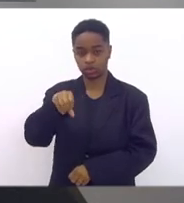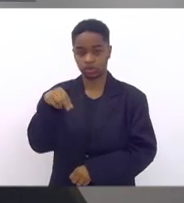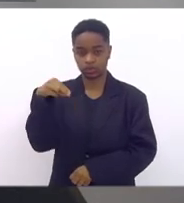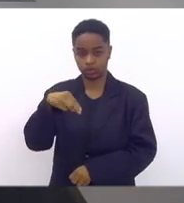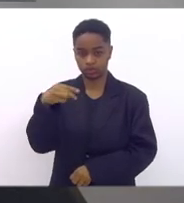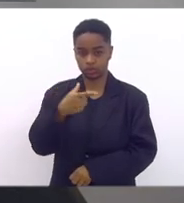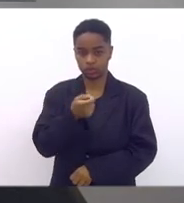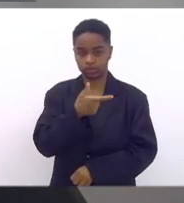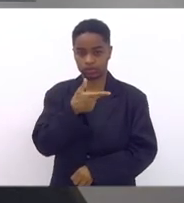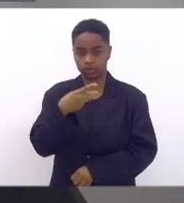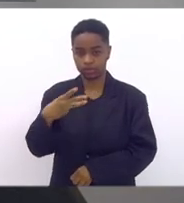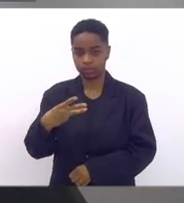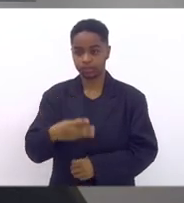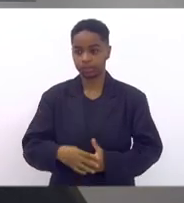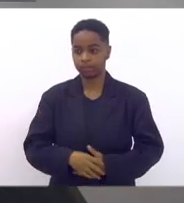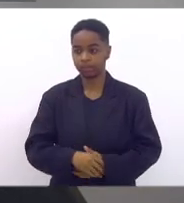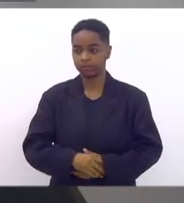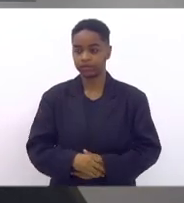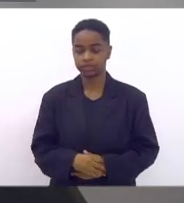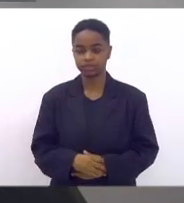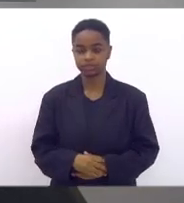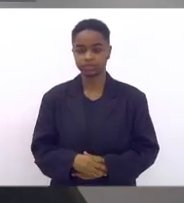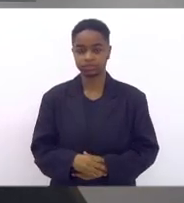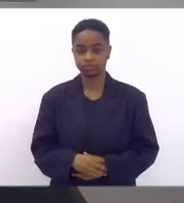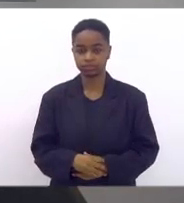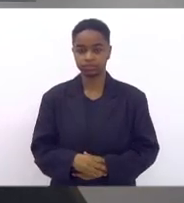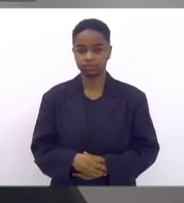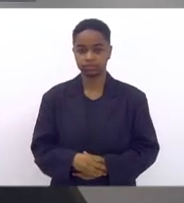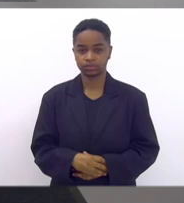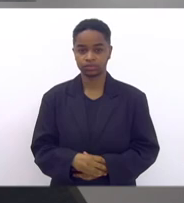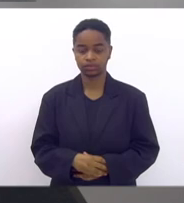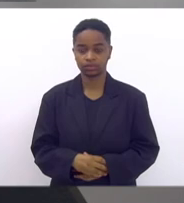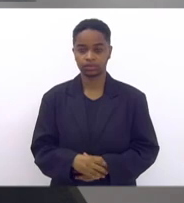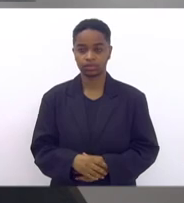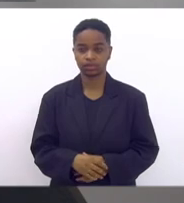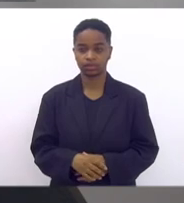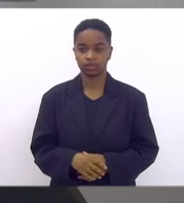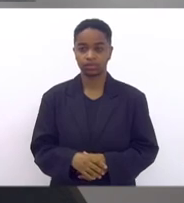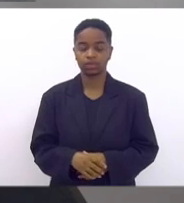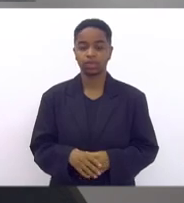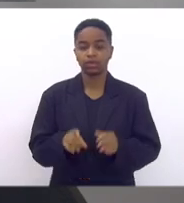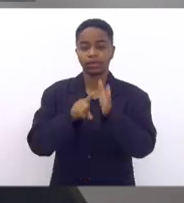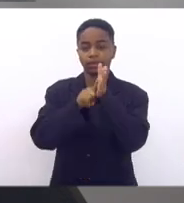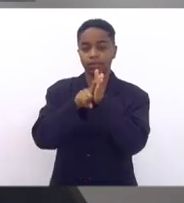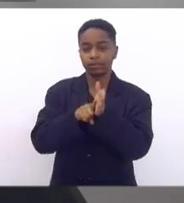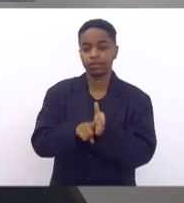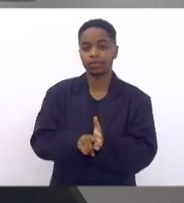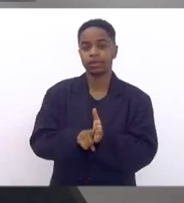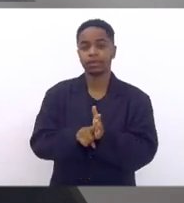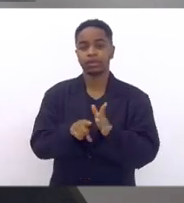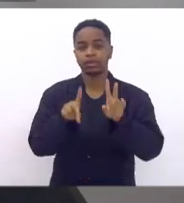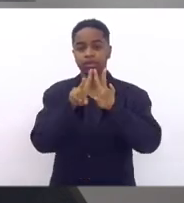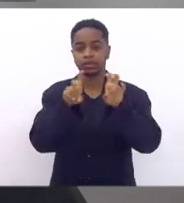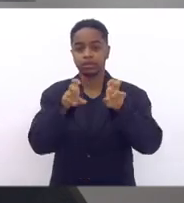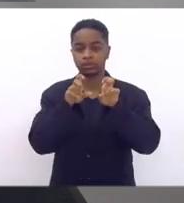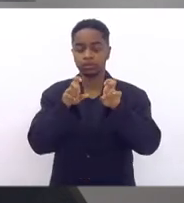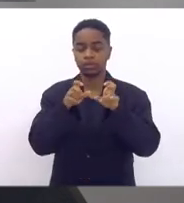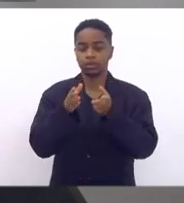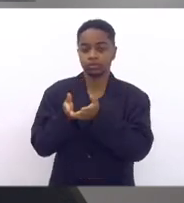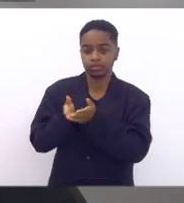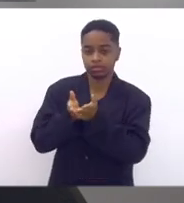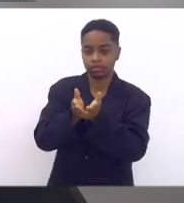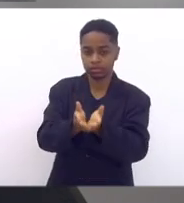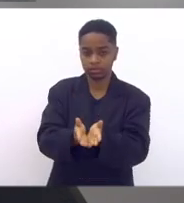23 na condição de presidente da Comissão parlamentar de inquérito para investigar e analisar casos específicos de embarcações que se